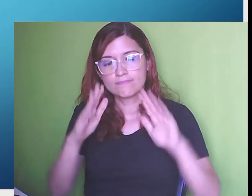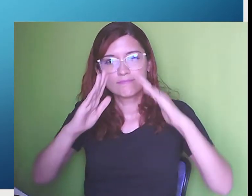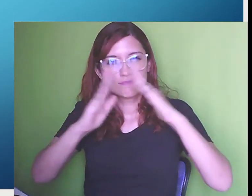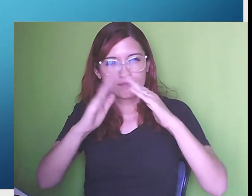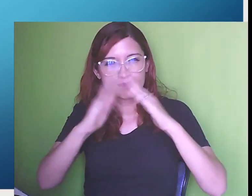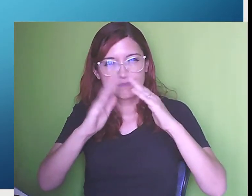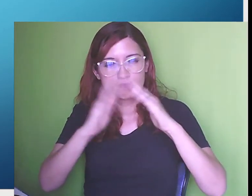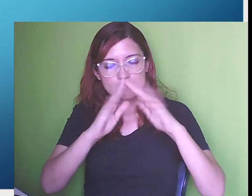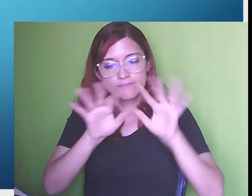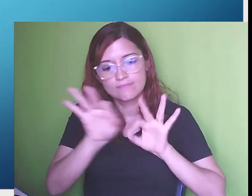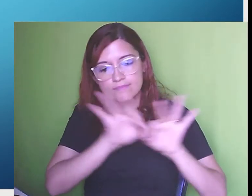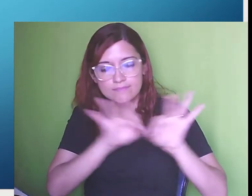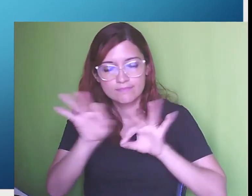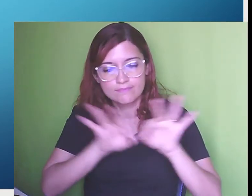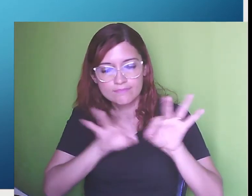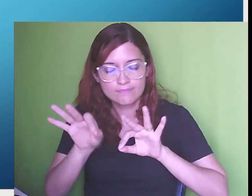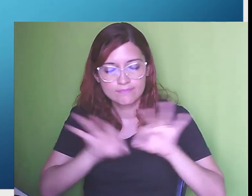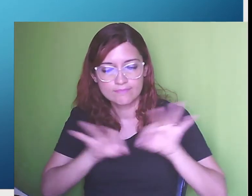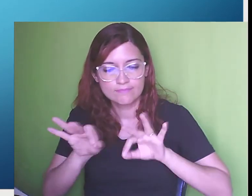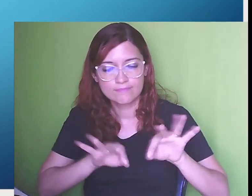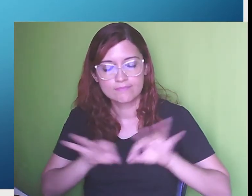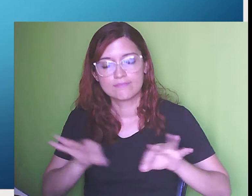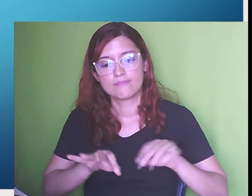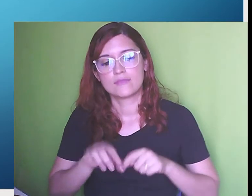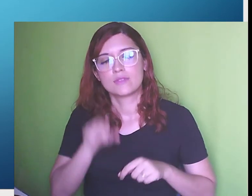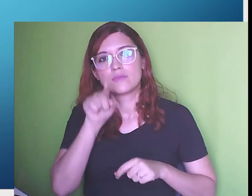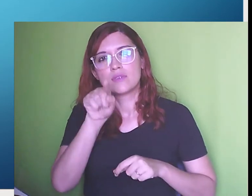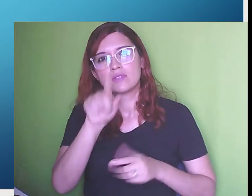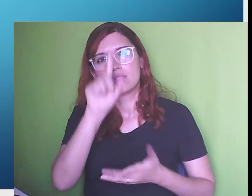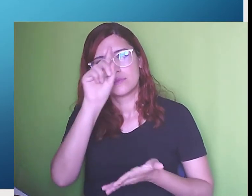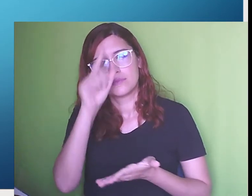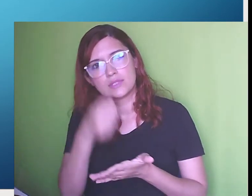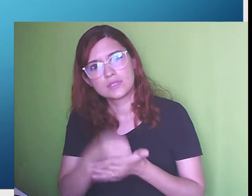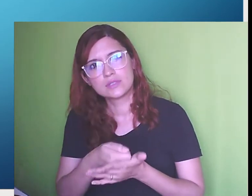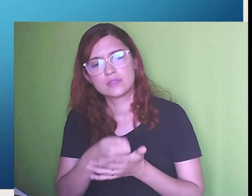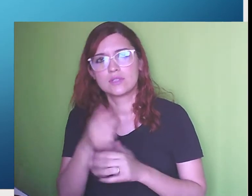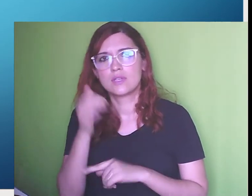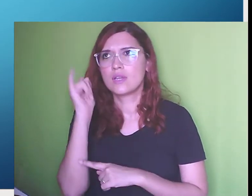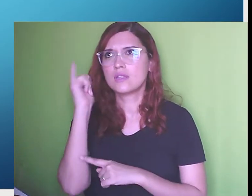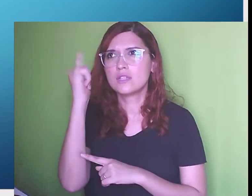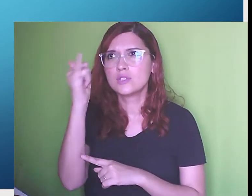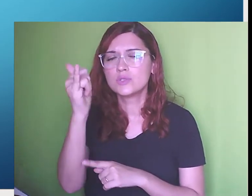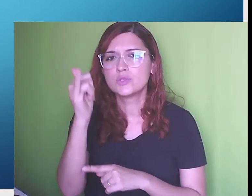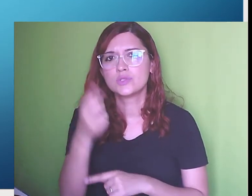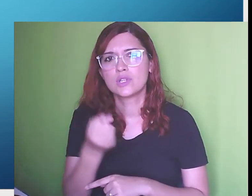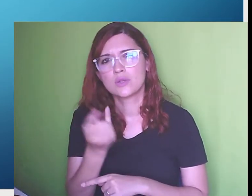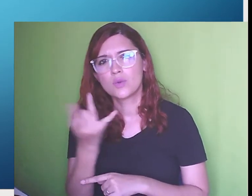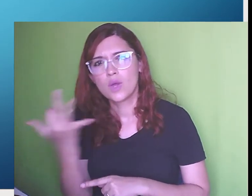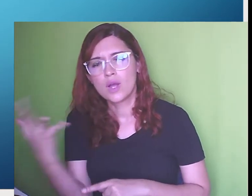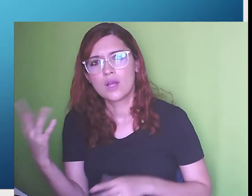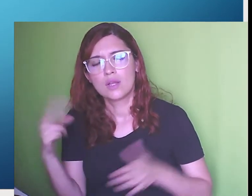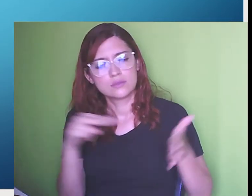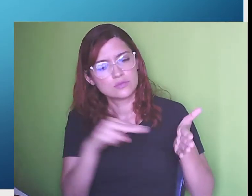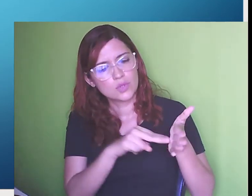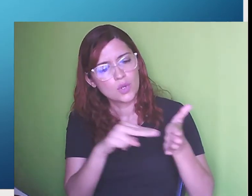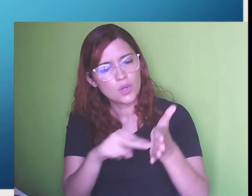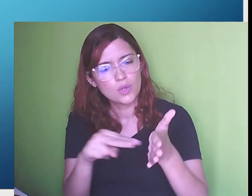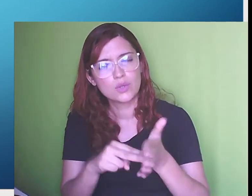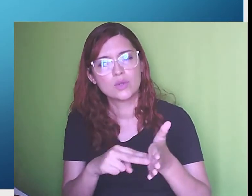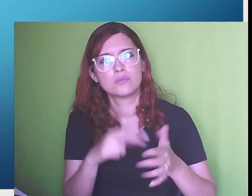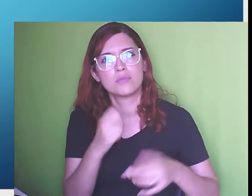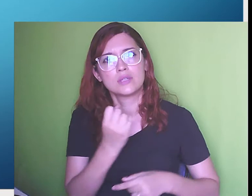Então, pode ser que no projeto, o projeto que você está elaborando, de uma